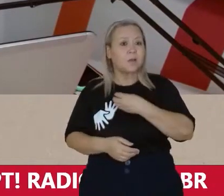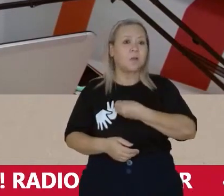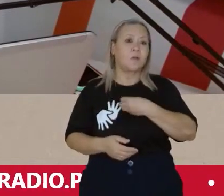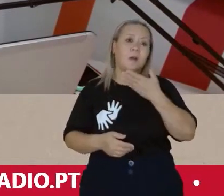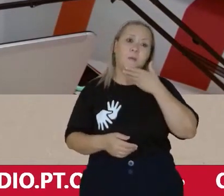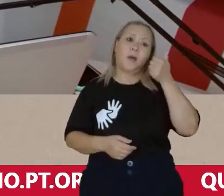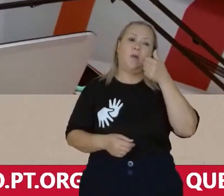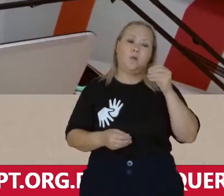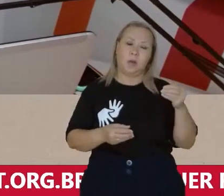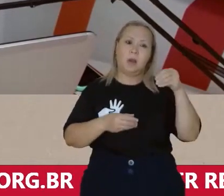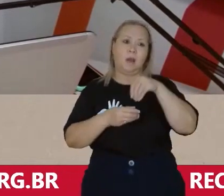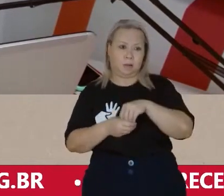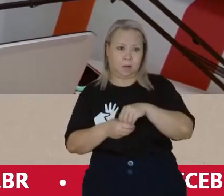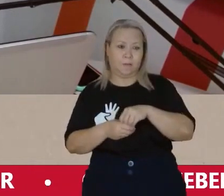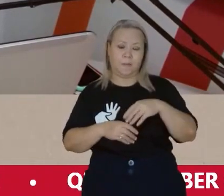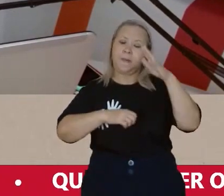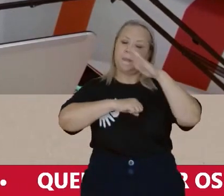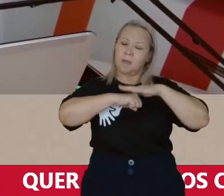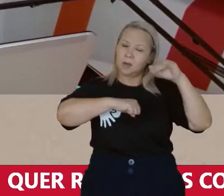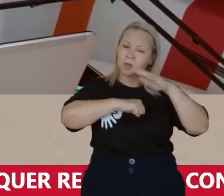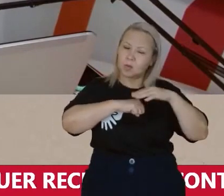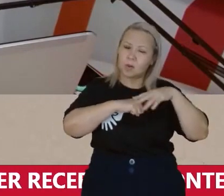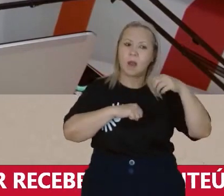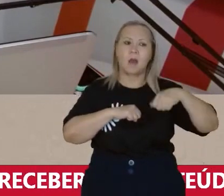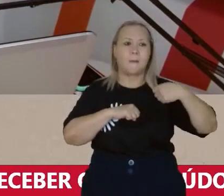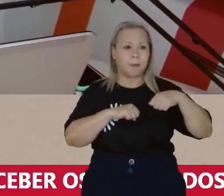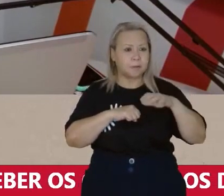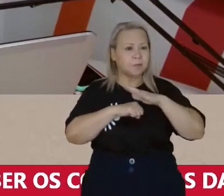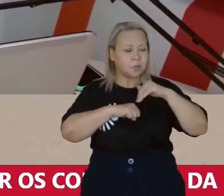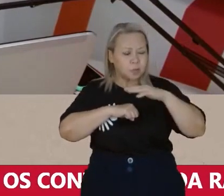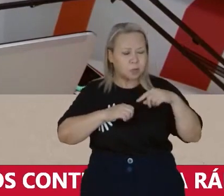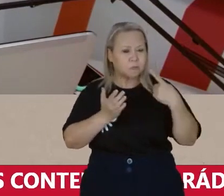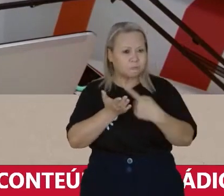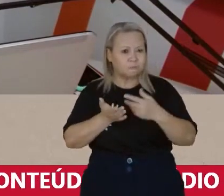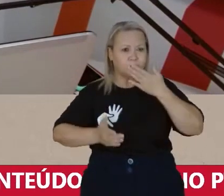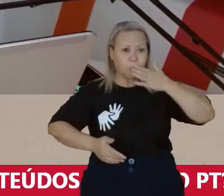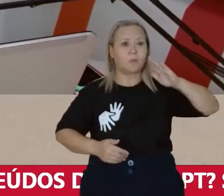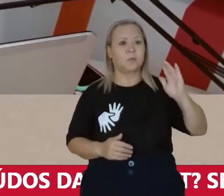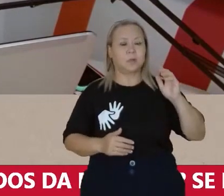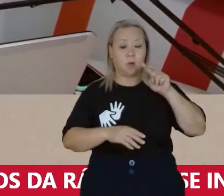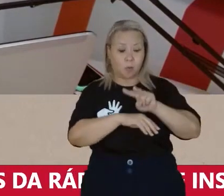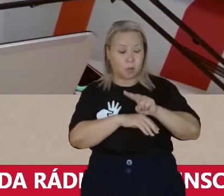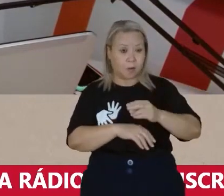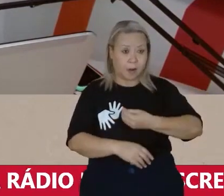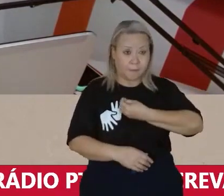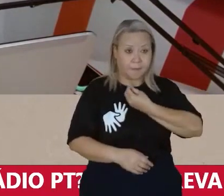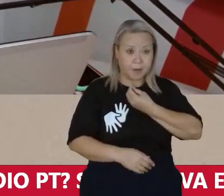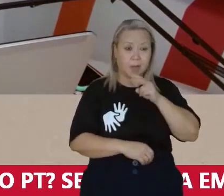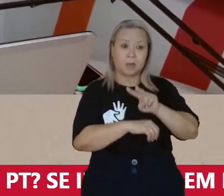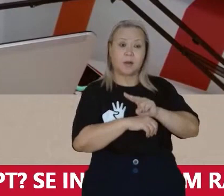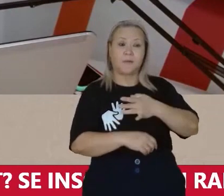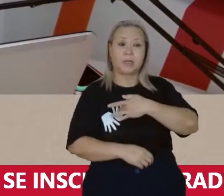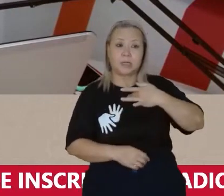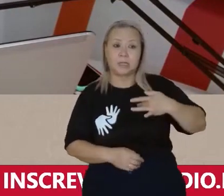melhor do que entramos, né? Mais solidário, mais comprometido com a defesa da vida, com a defesa da